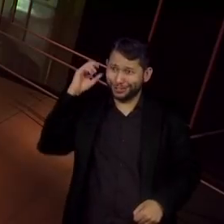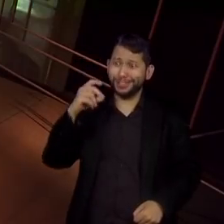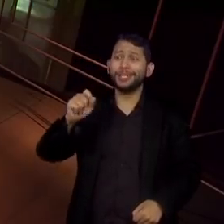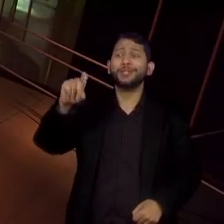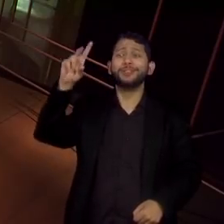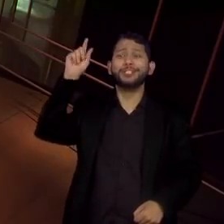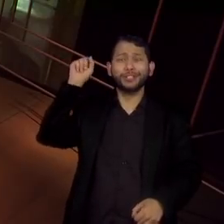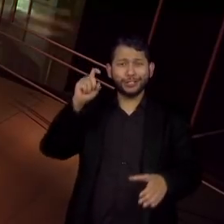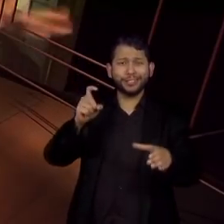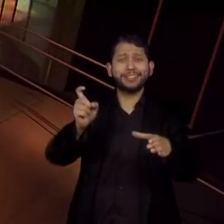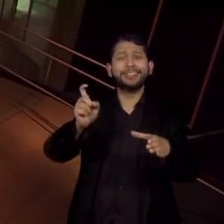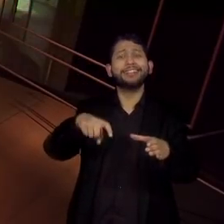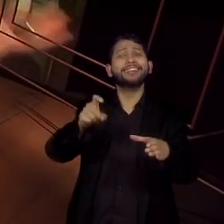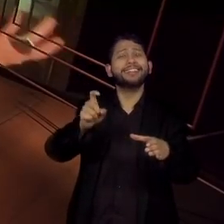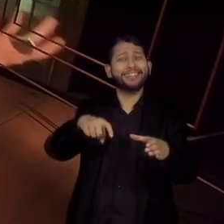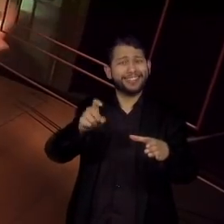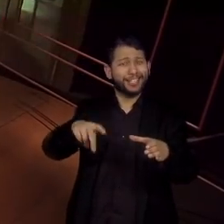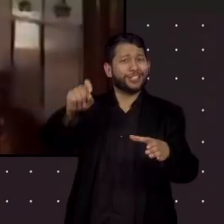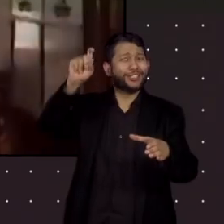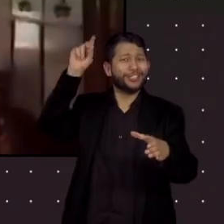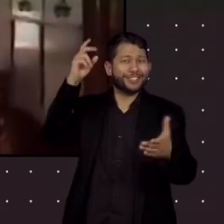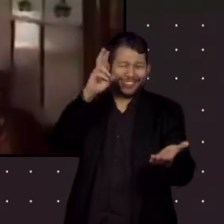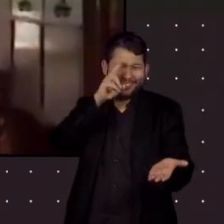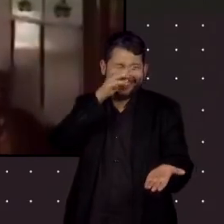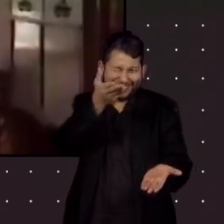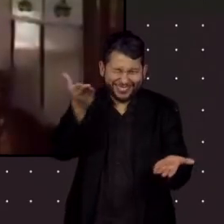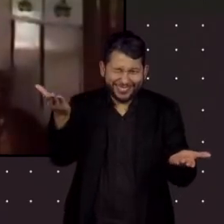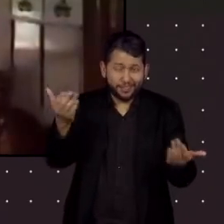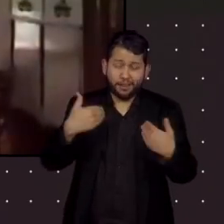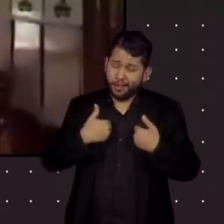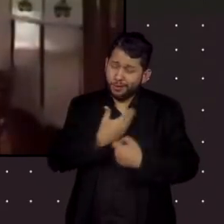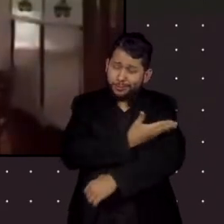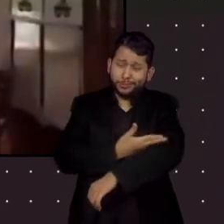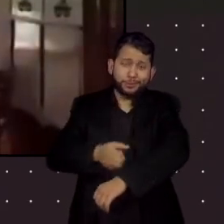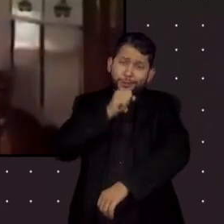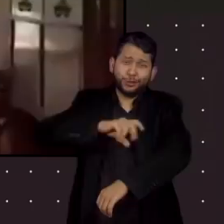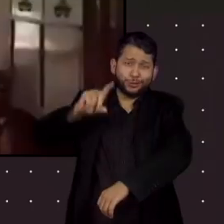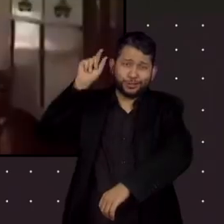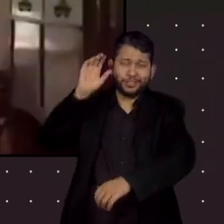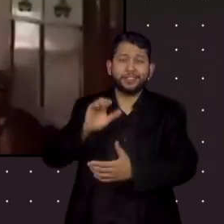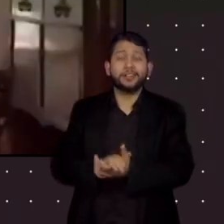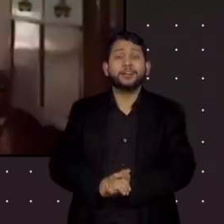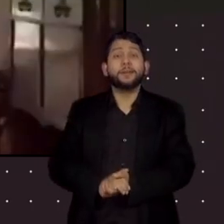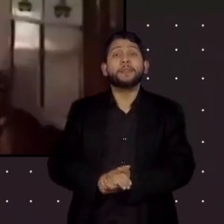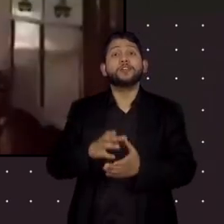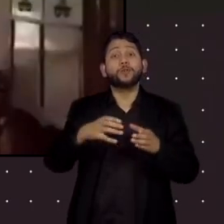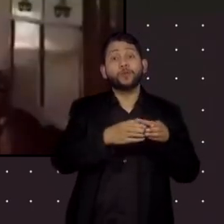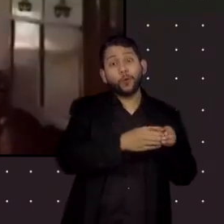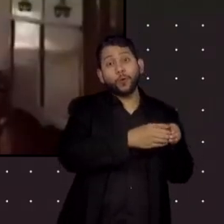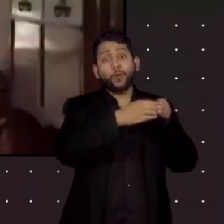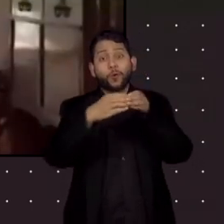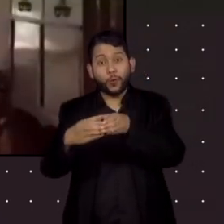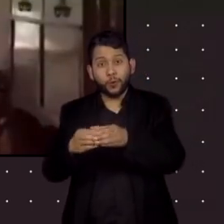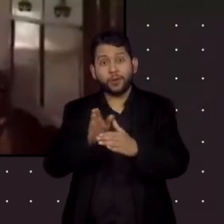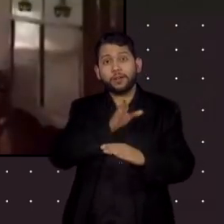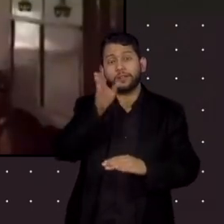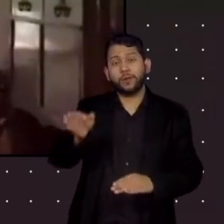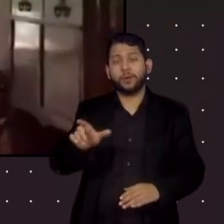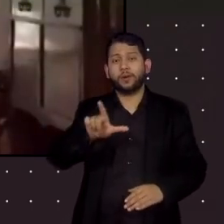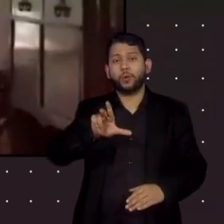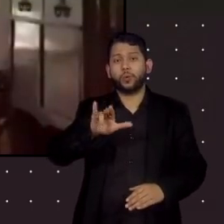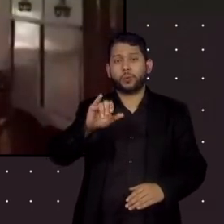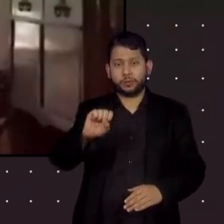Porque a gente faz um retorno, né? Um retorno e vem uma caravana do Luiz de Carvalho